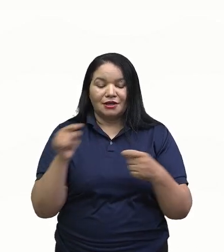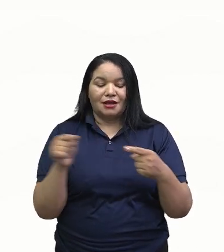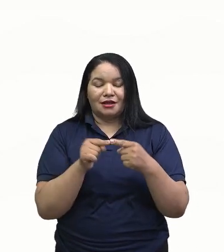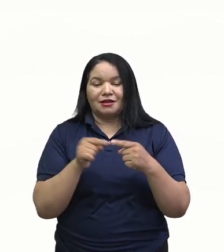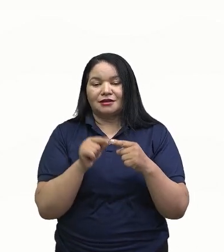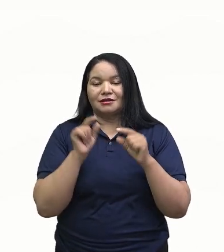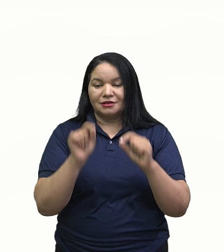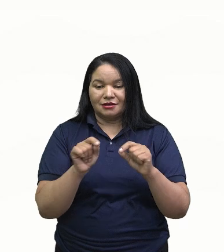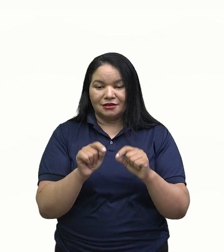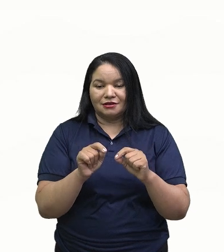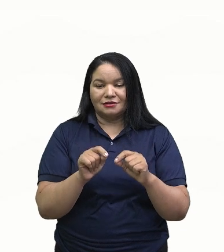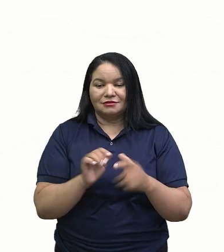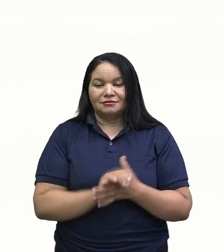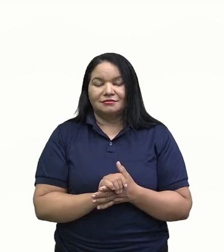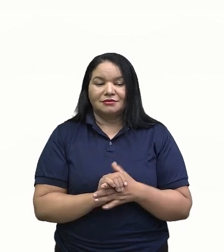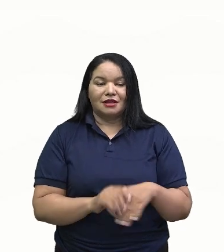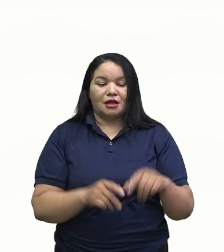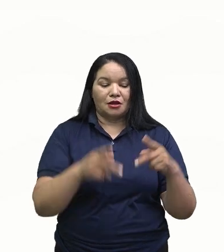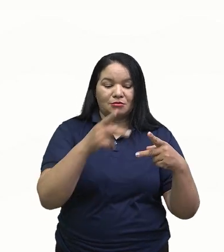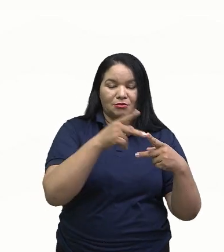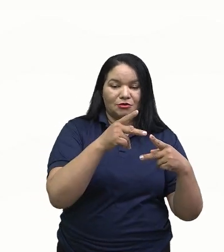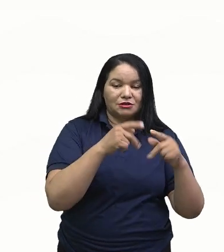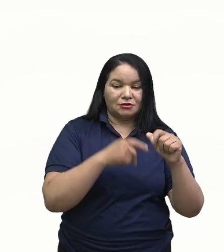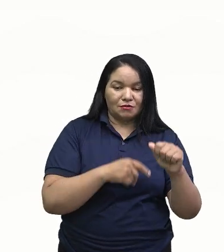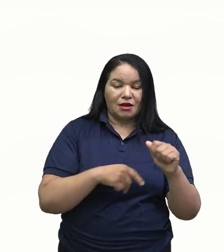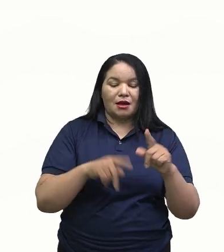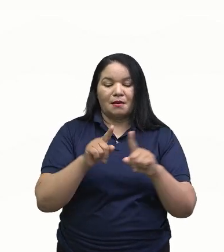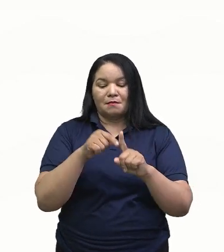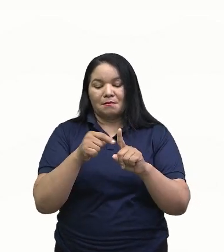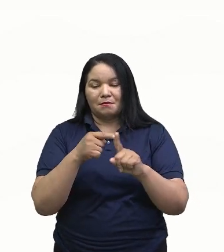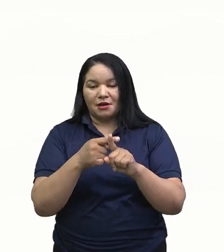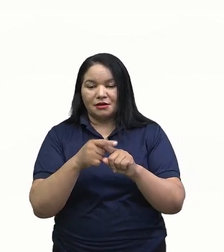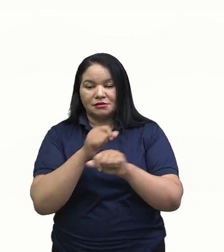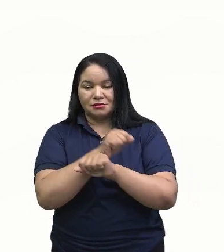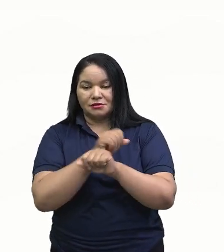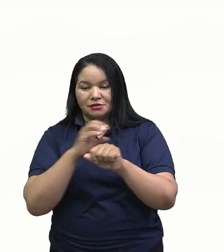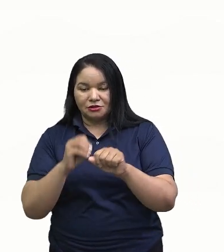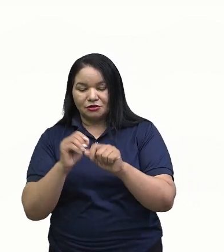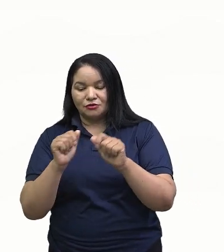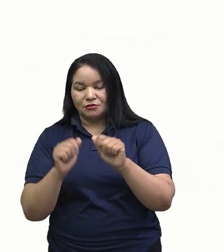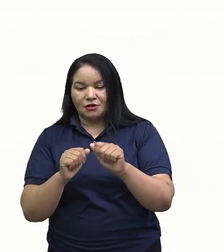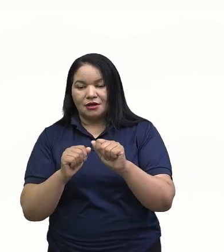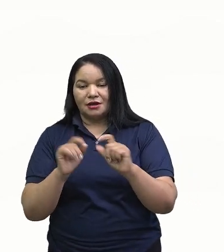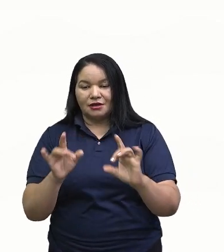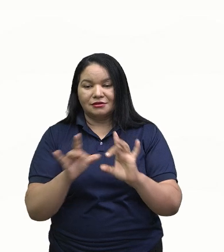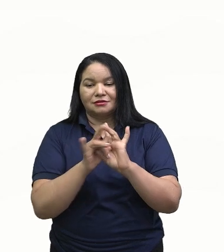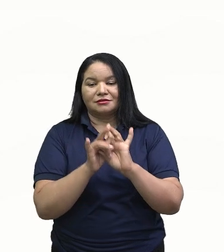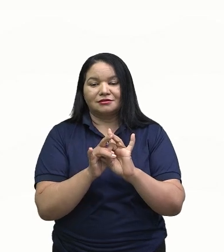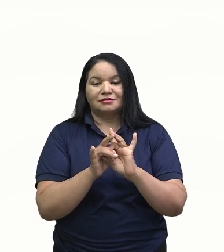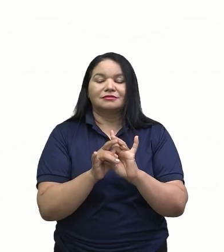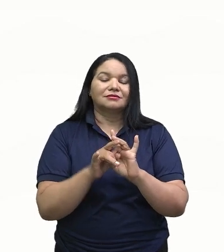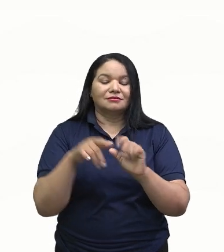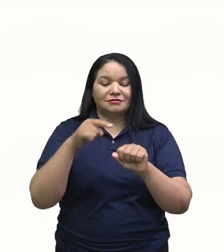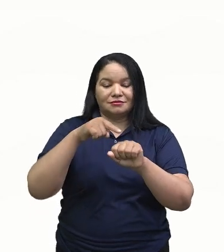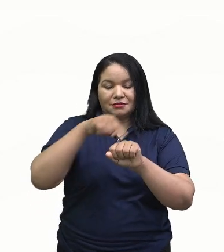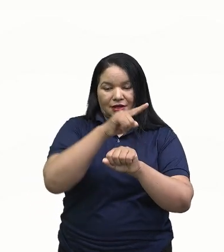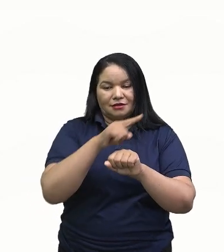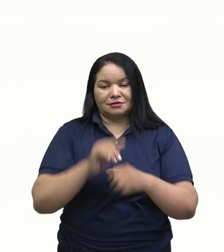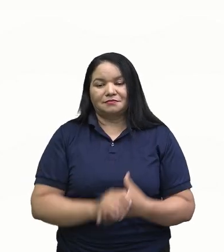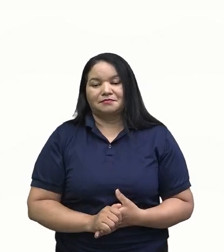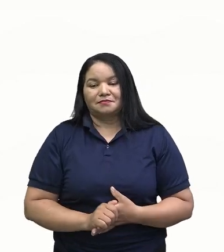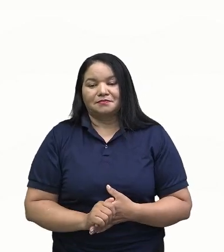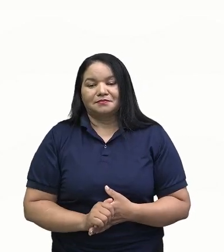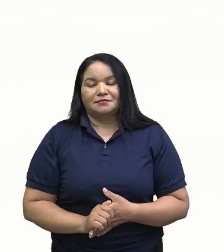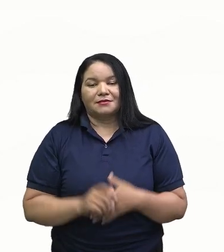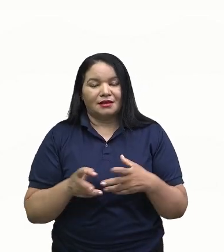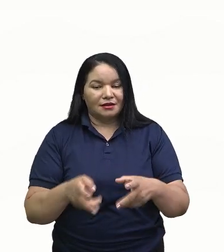a preposição a mais o artigo a. Formou a crase. Observe